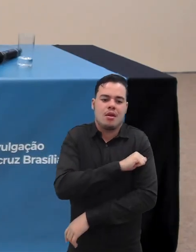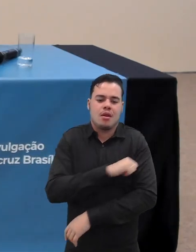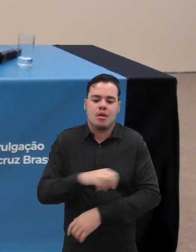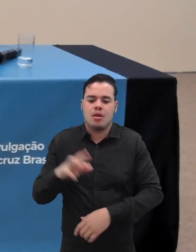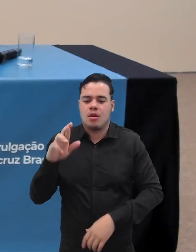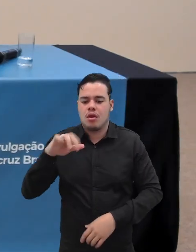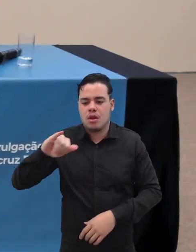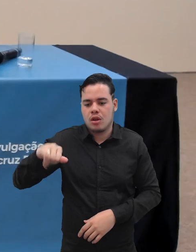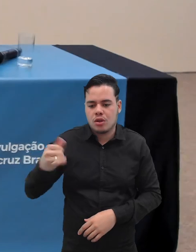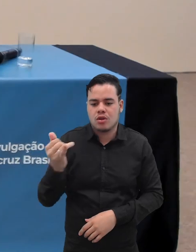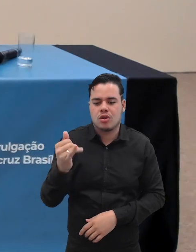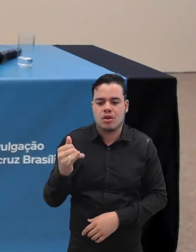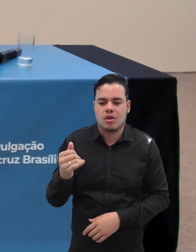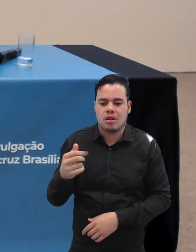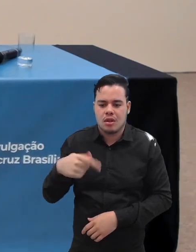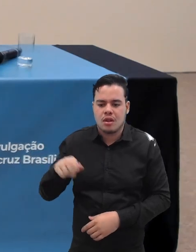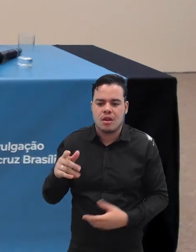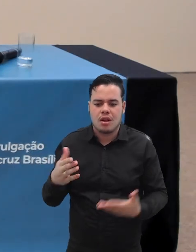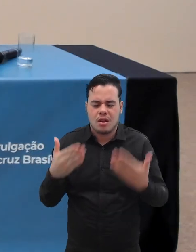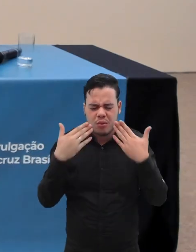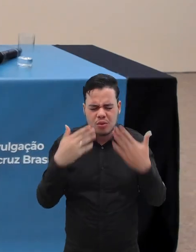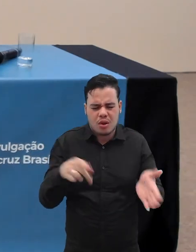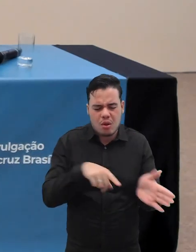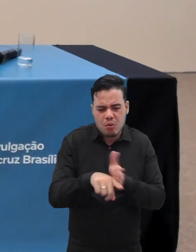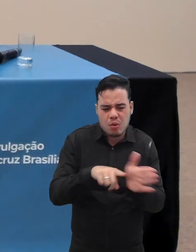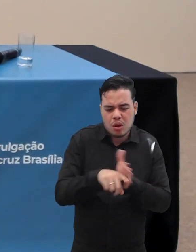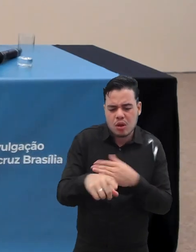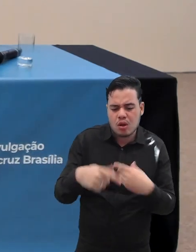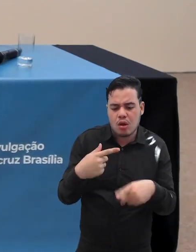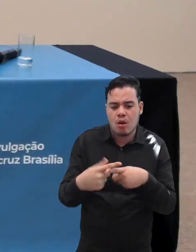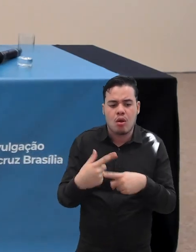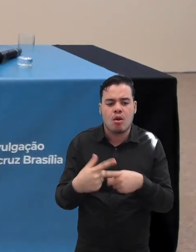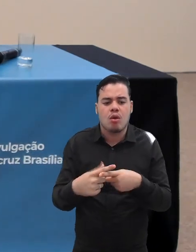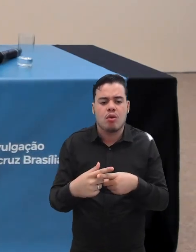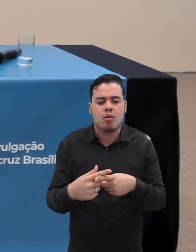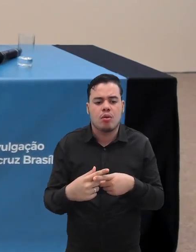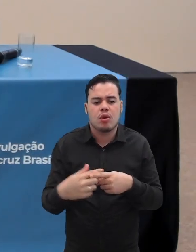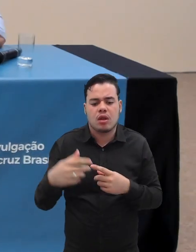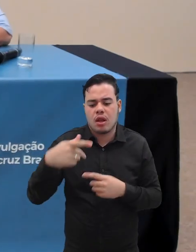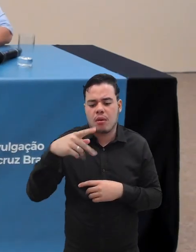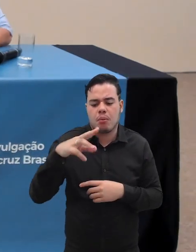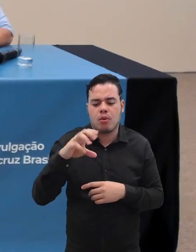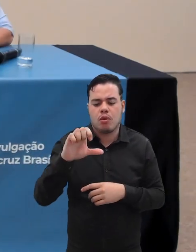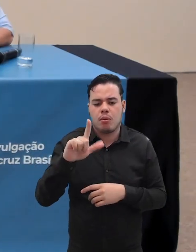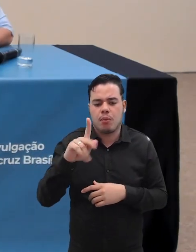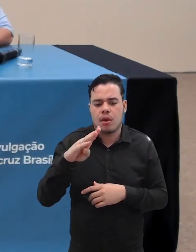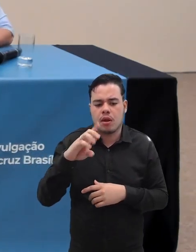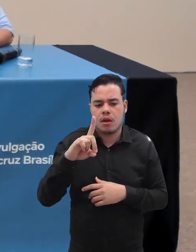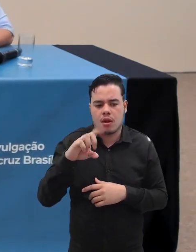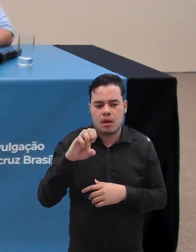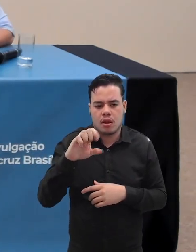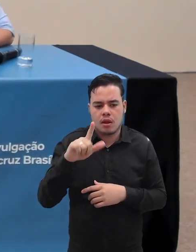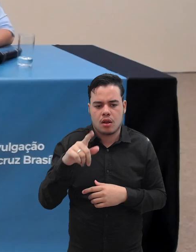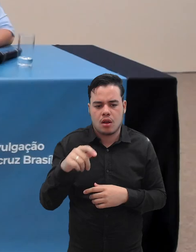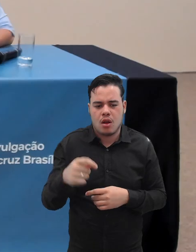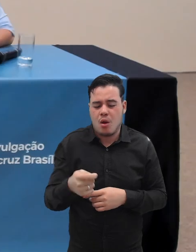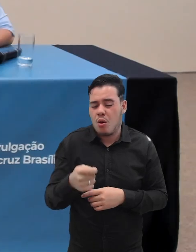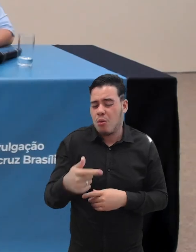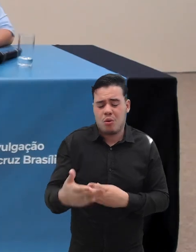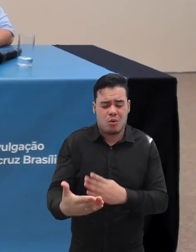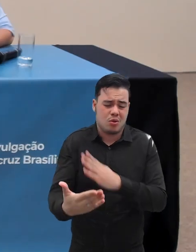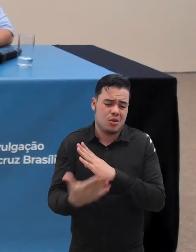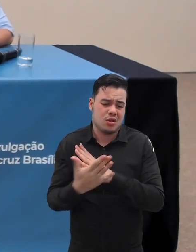sair, para ele justamente fazer esse trabalho de pesquisa, porque a publicidade brasileira